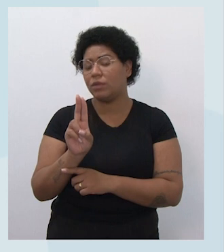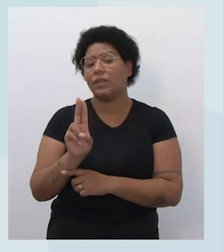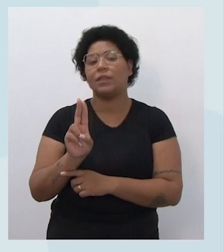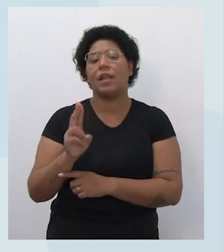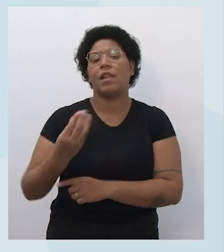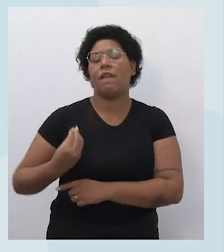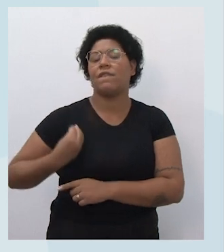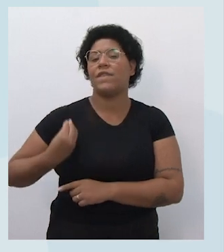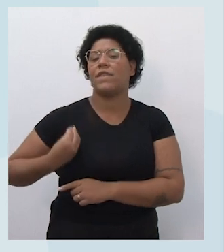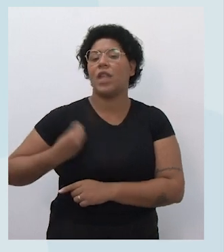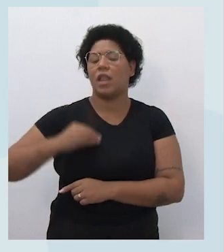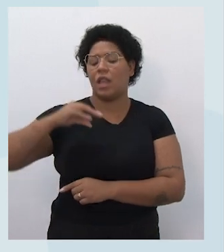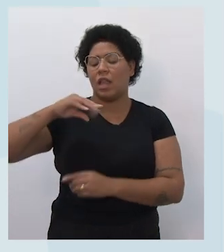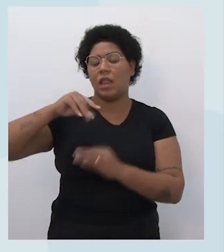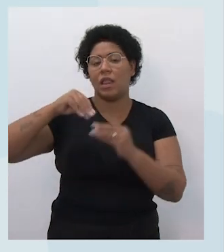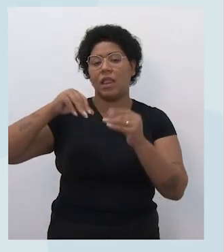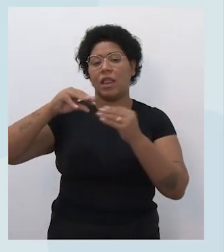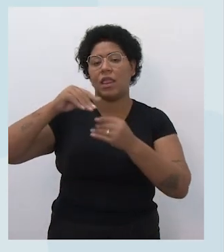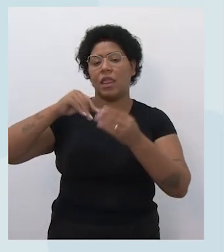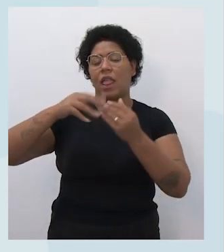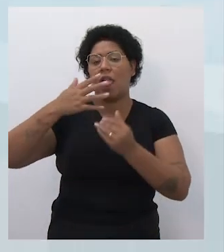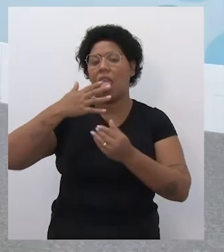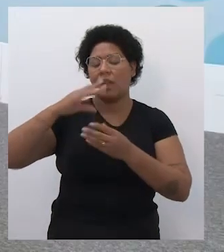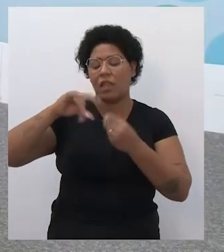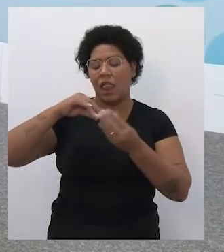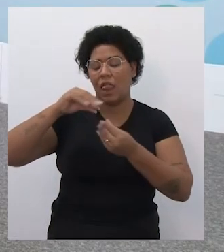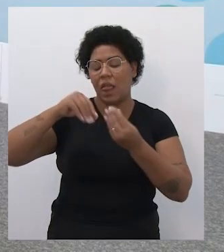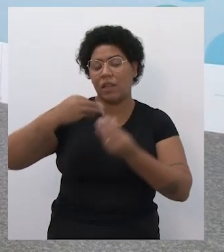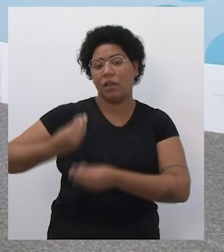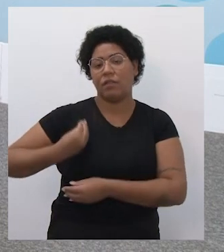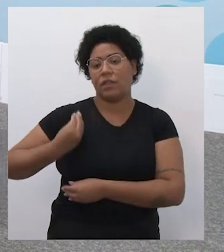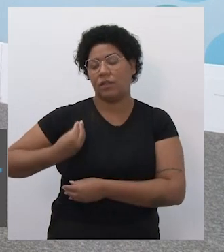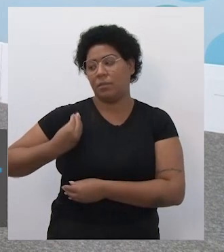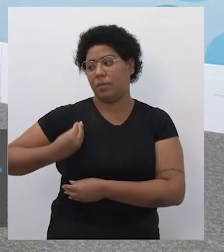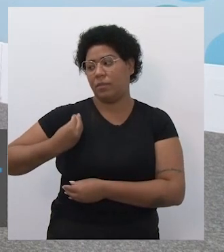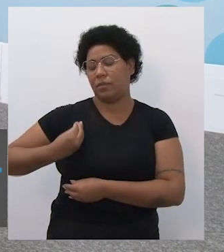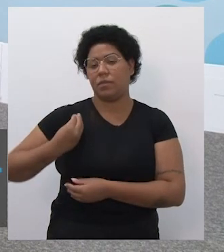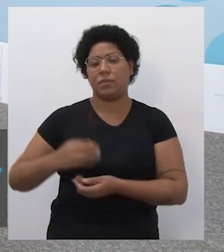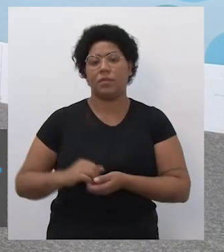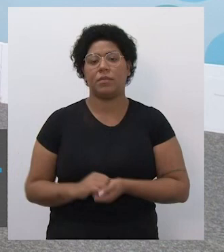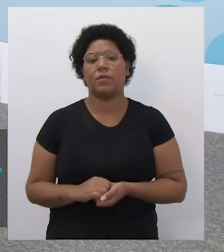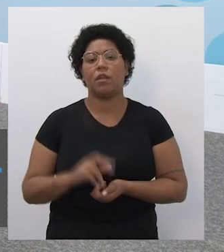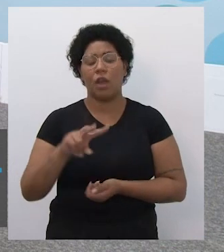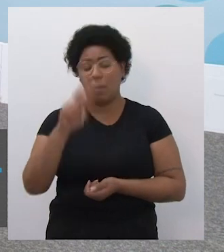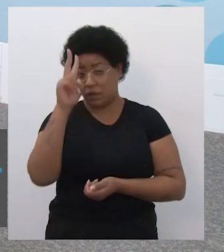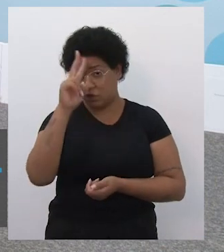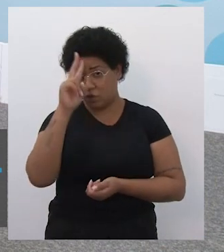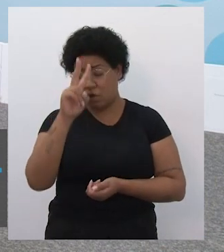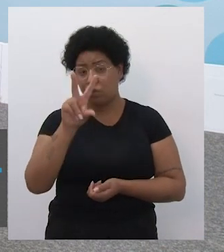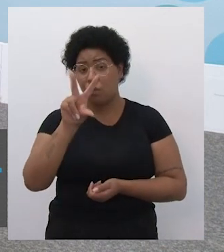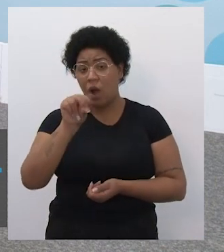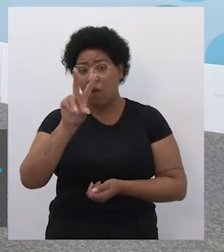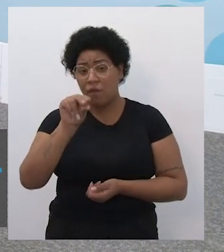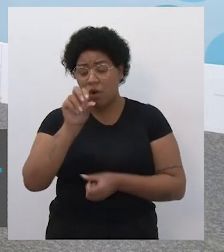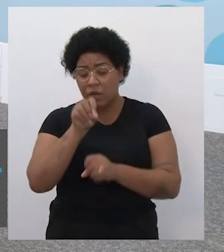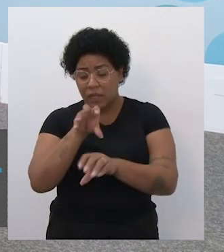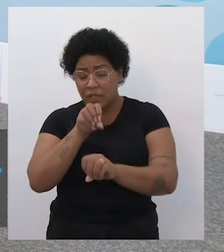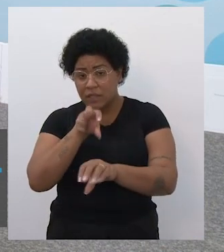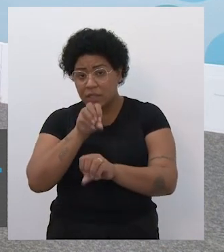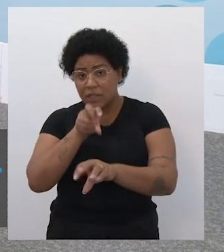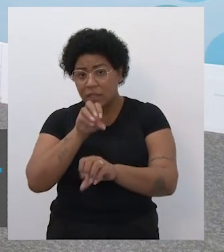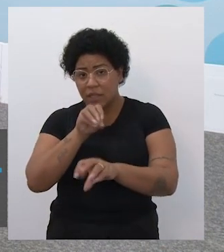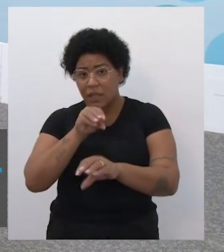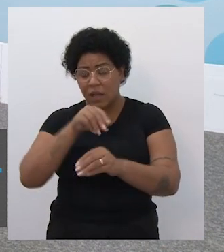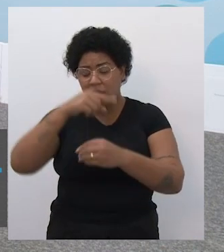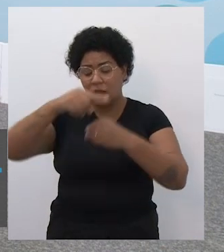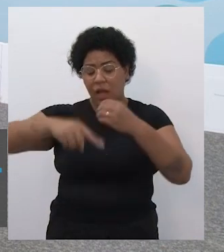um filme grego extremamente interessante, né? Onde tem a história de um avô que ensina astronomia para o seu